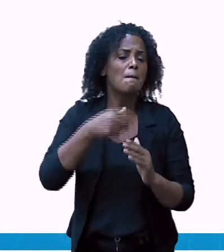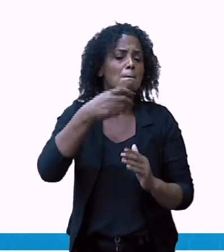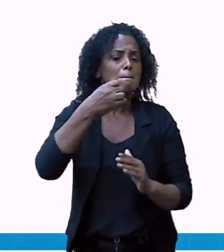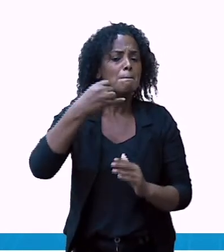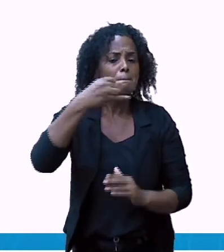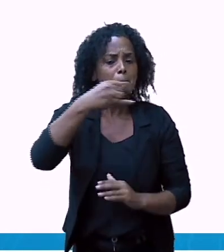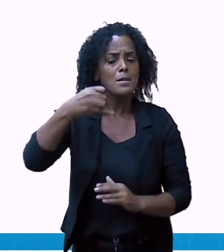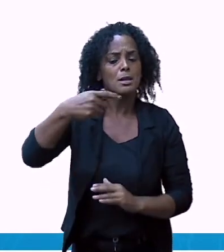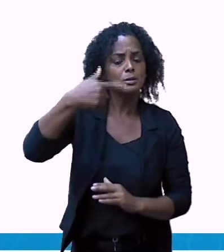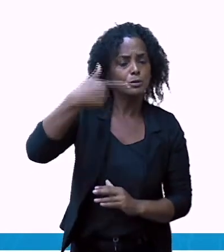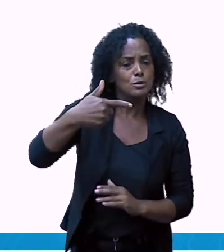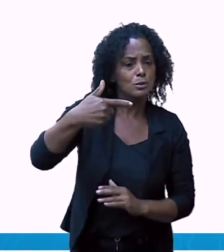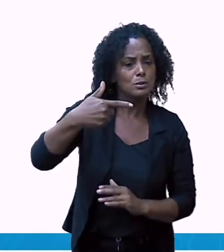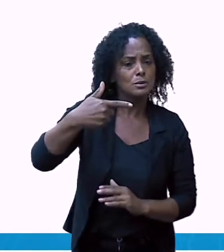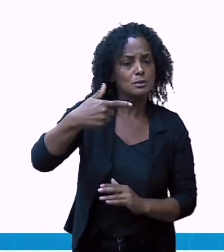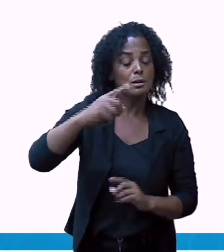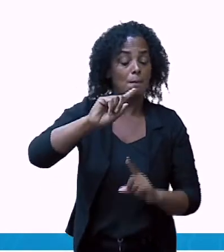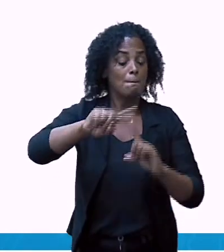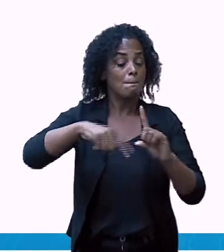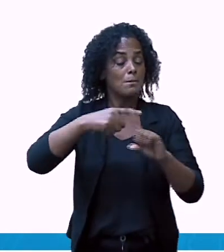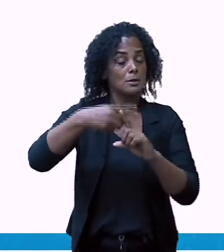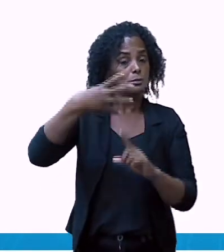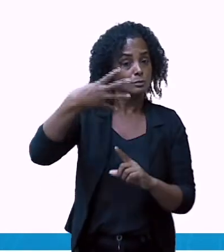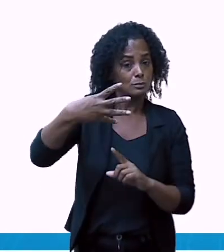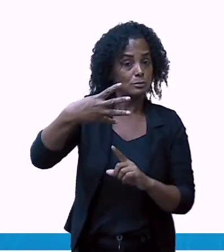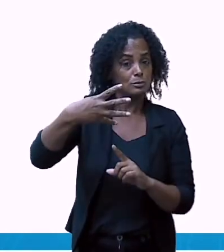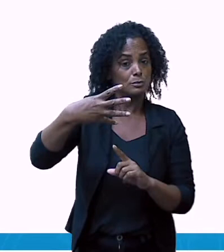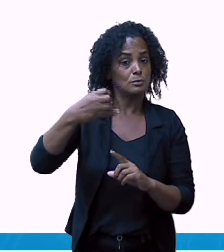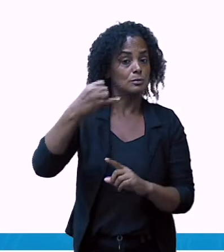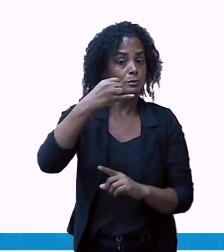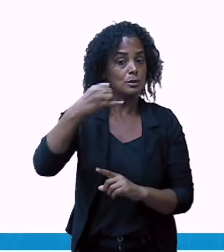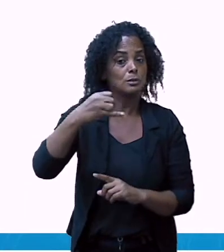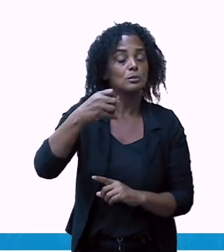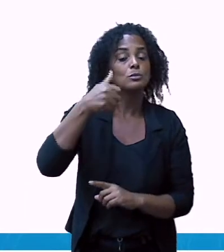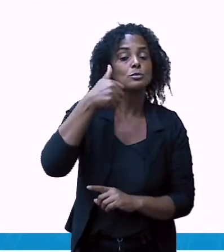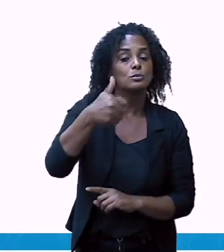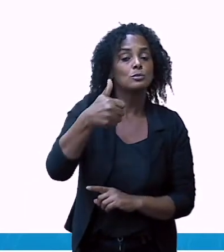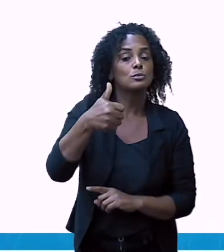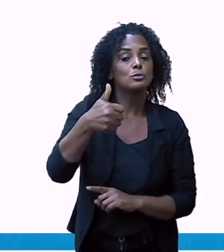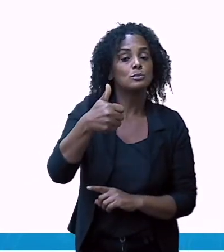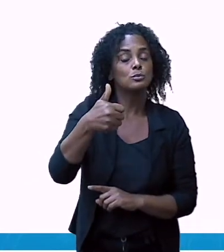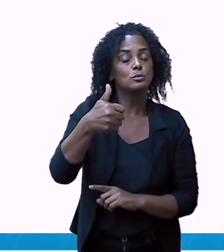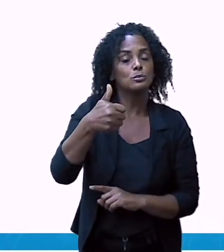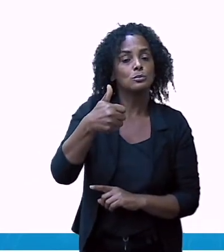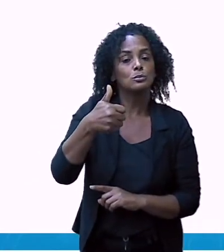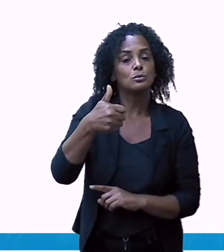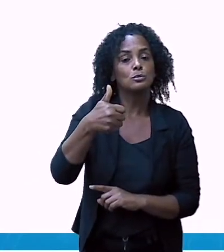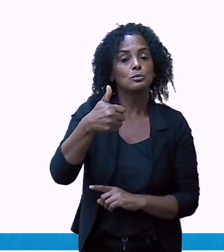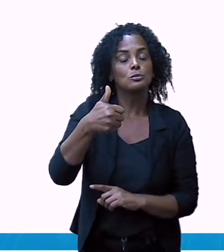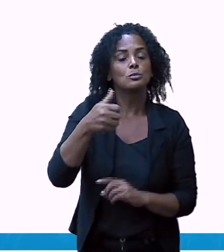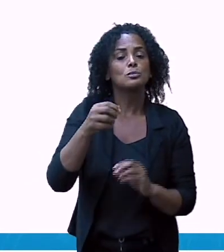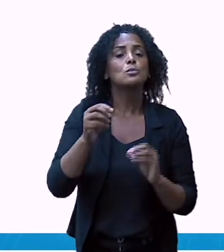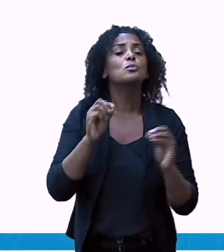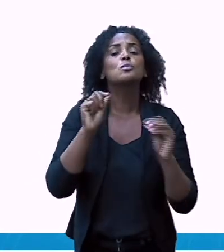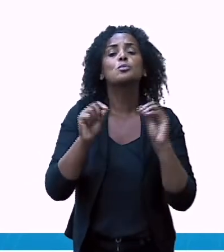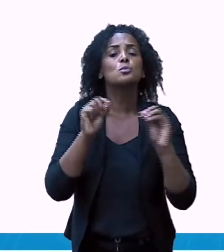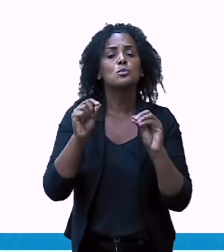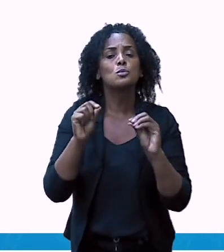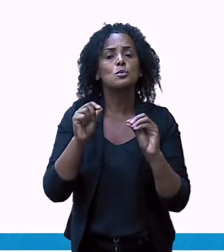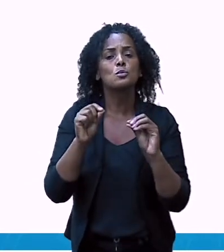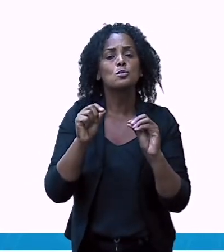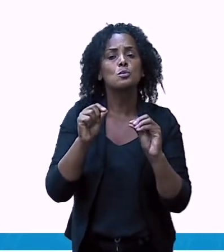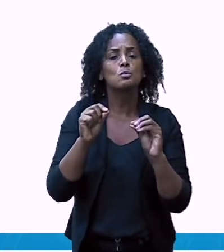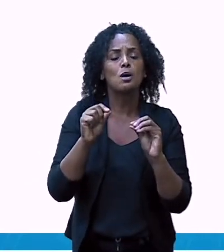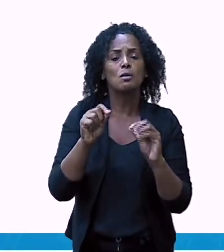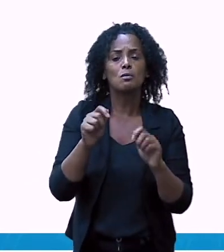2, mais 4, menos 1. Agora, qual operação aparece para me resolver primeiro?